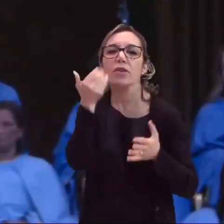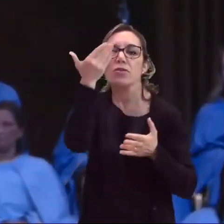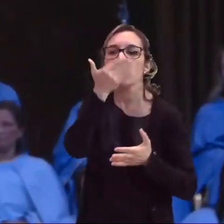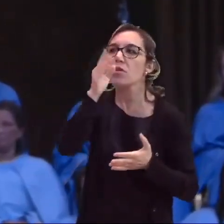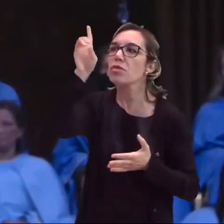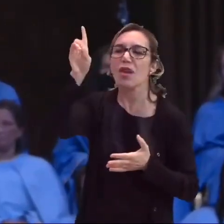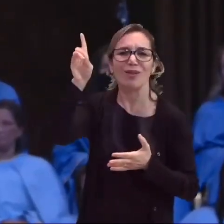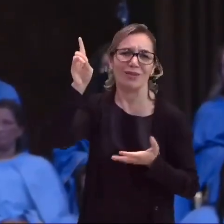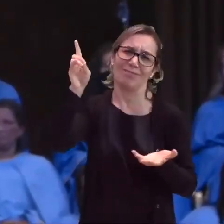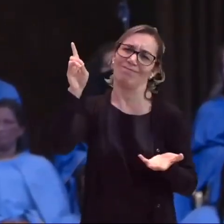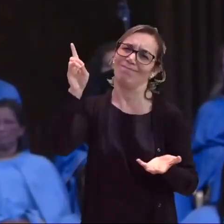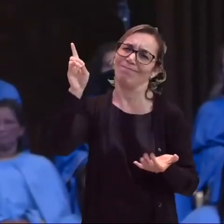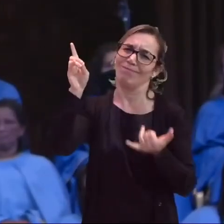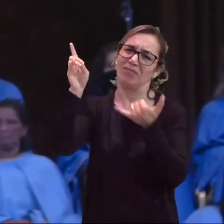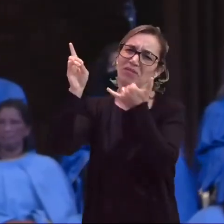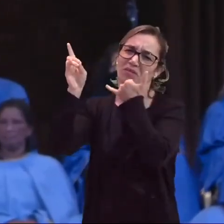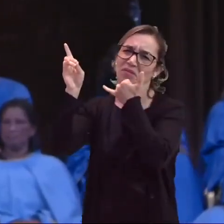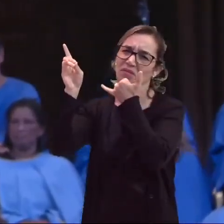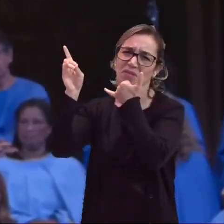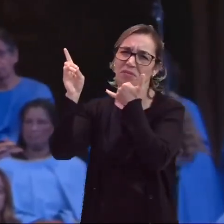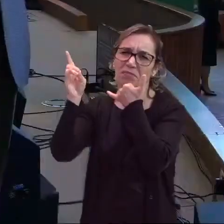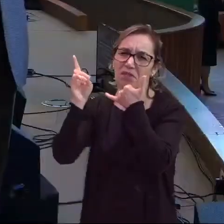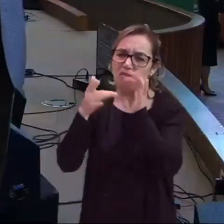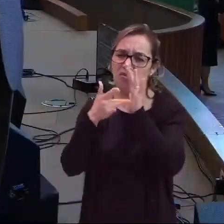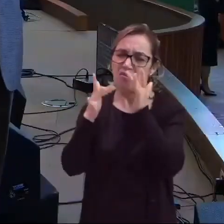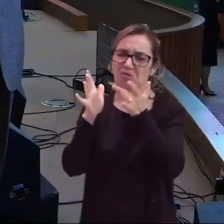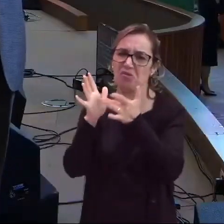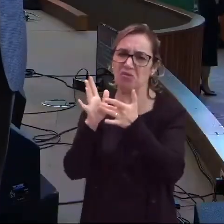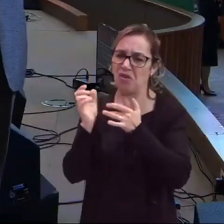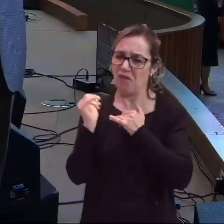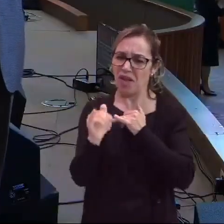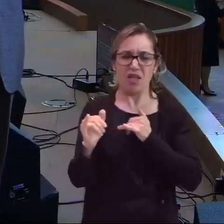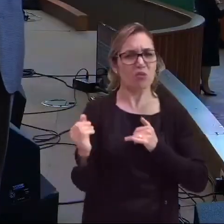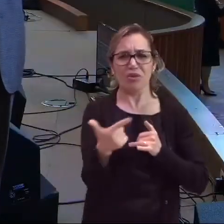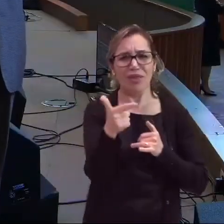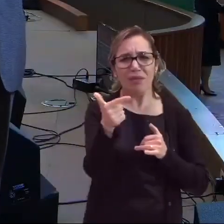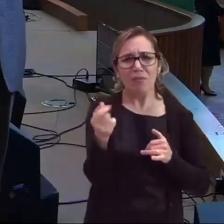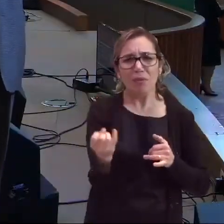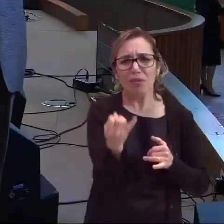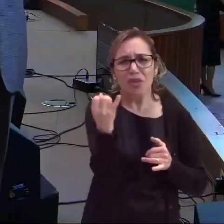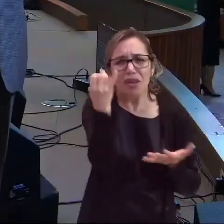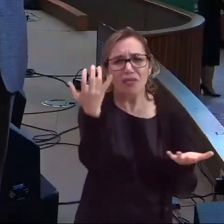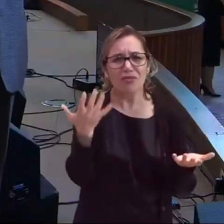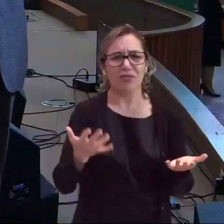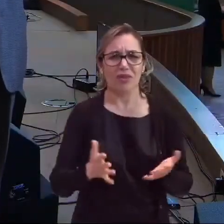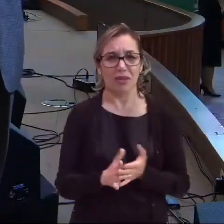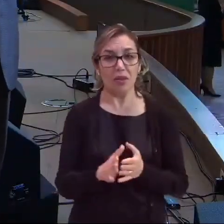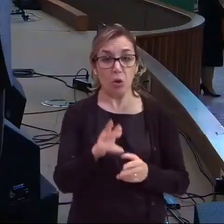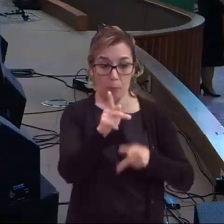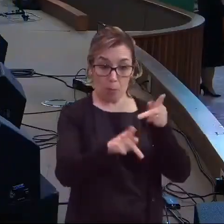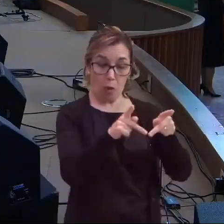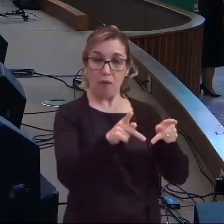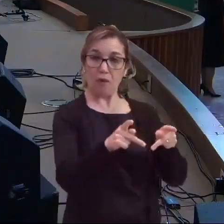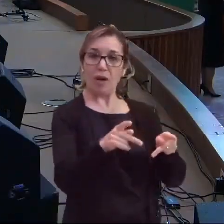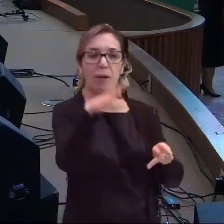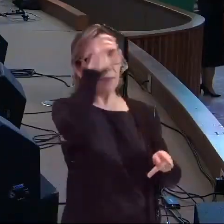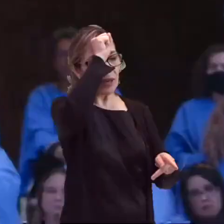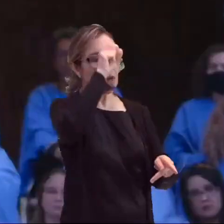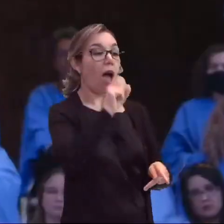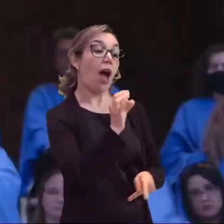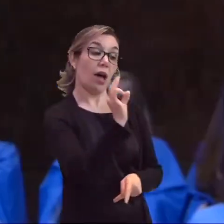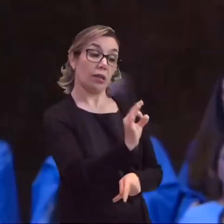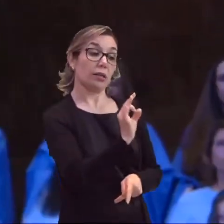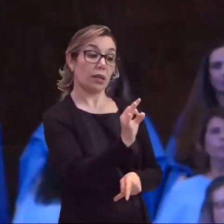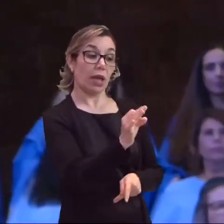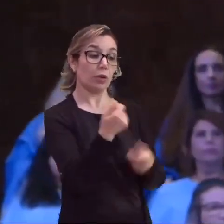essa Auto flagelação passou também para as comunidades Para os Povos para as pessoas e elas começaram